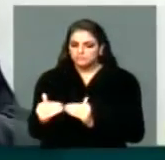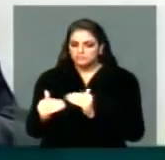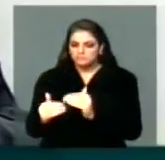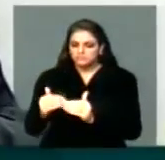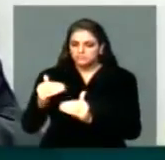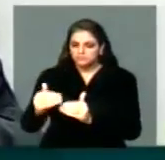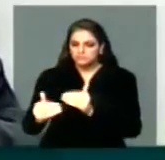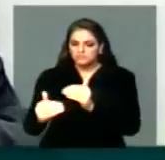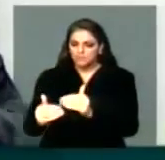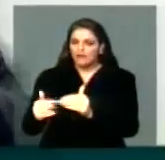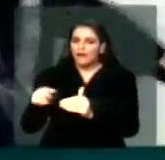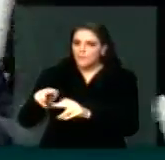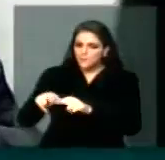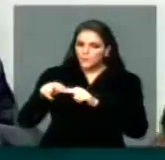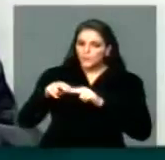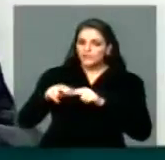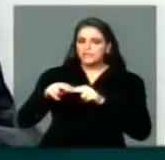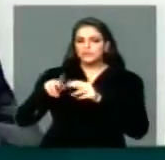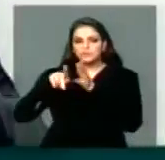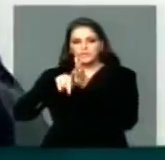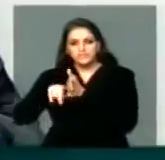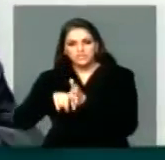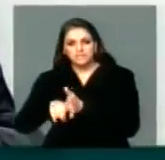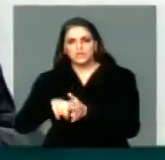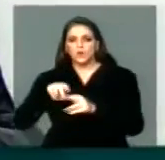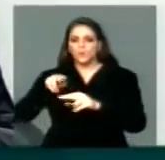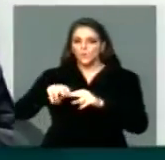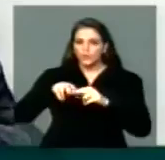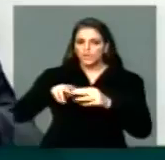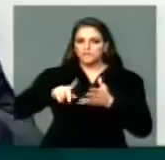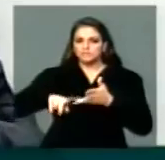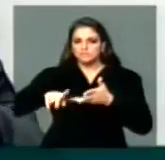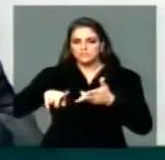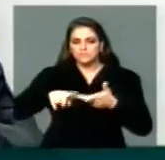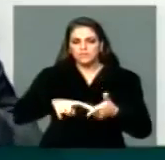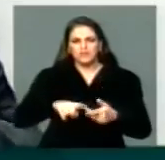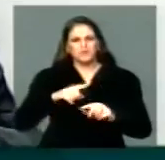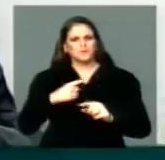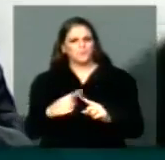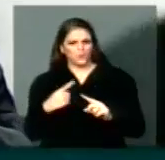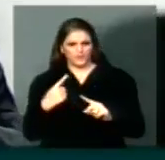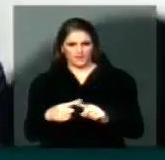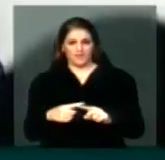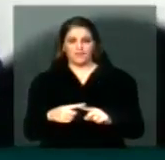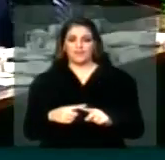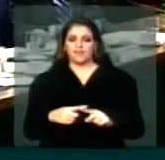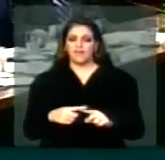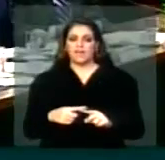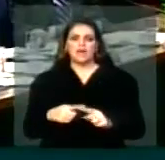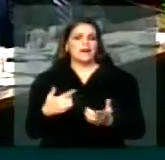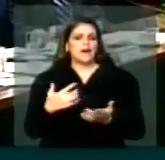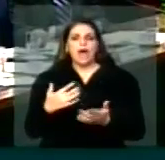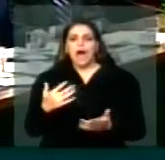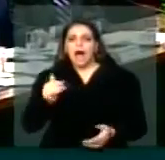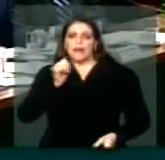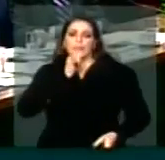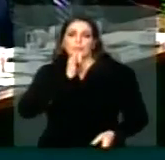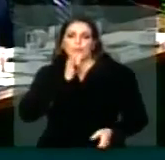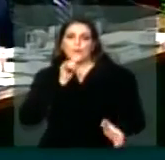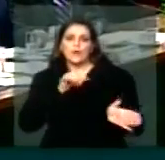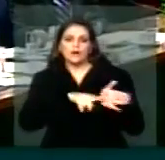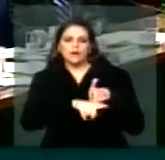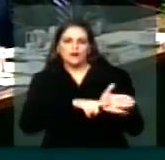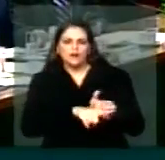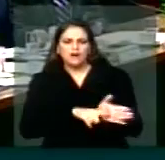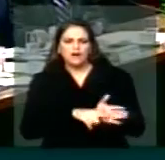abertura de investigação, naquilo que se suporta, porque colocar a honra de quem quer que seja, que dizer que um pedido de abertura de inquérito